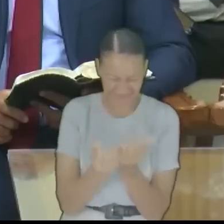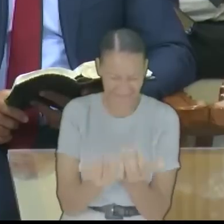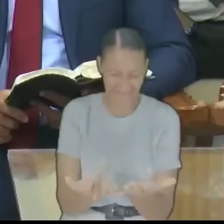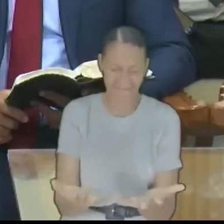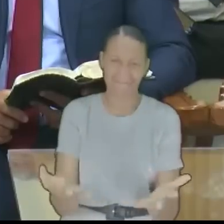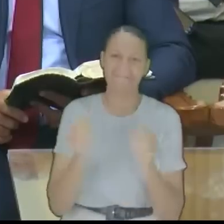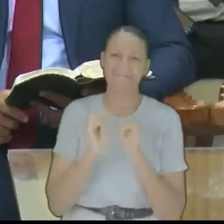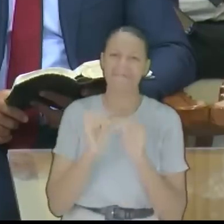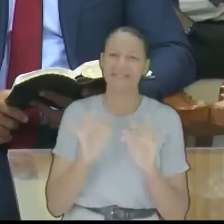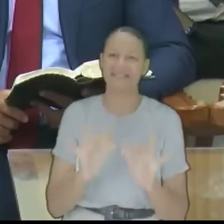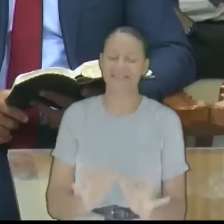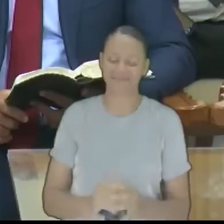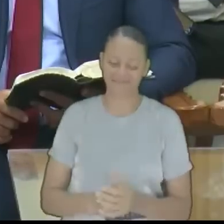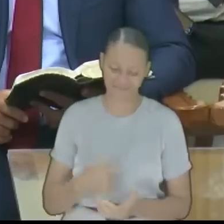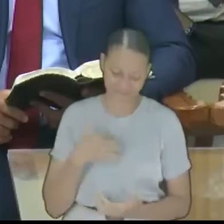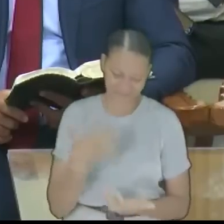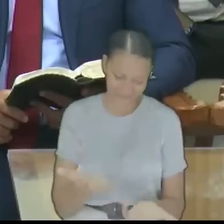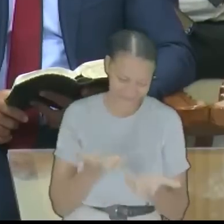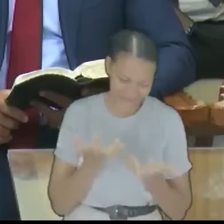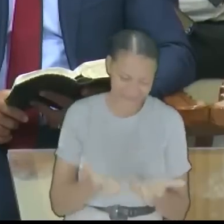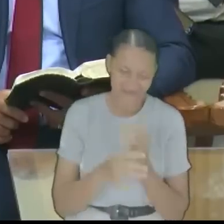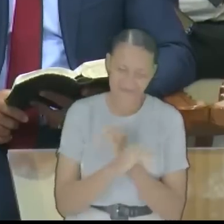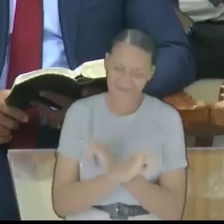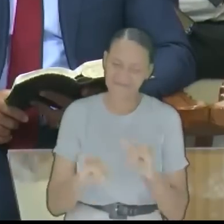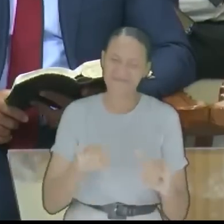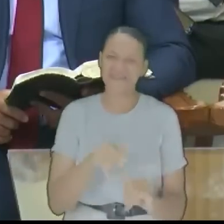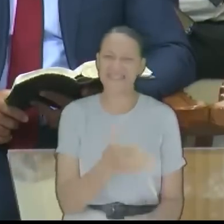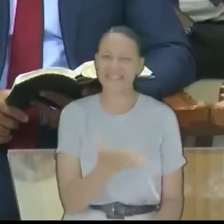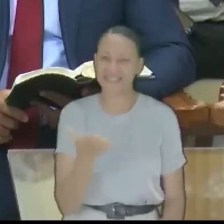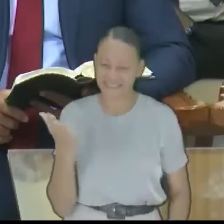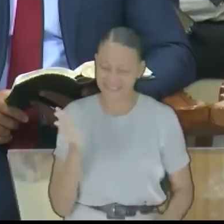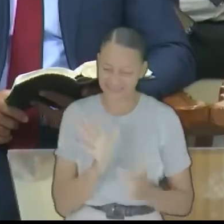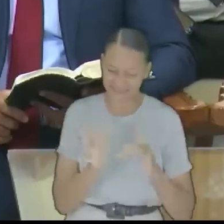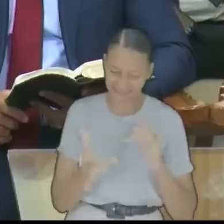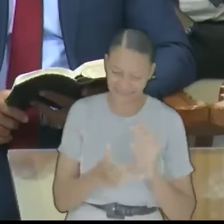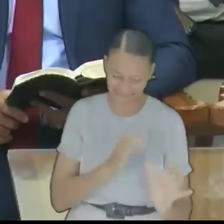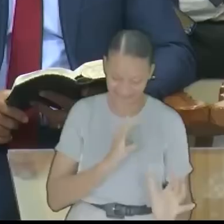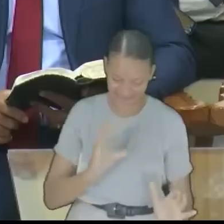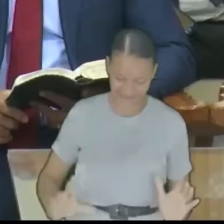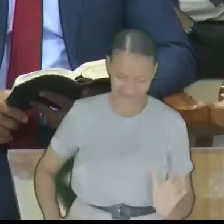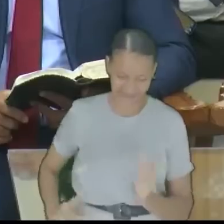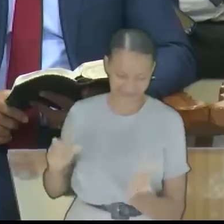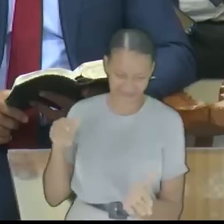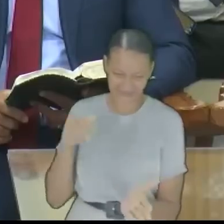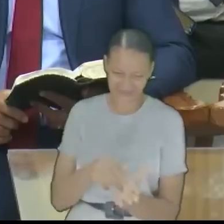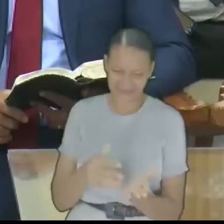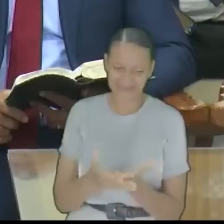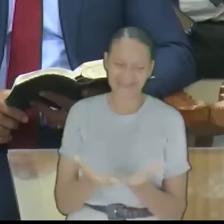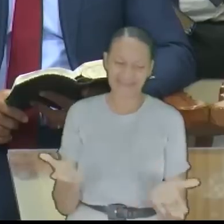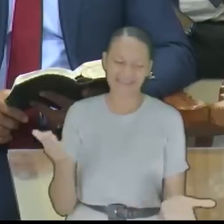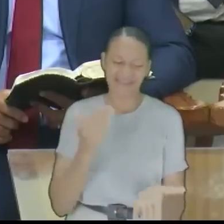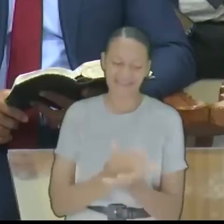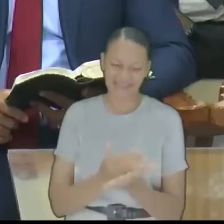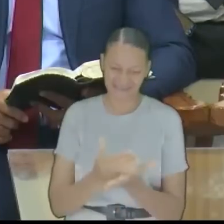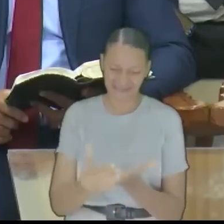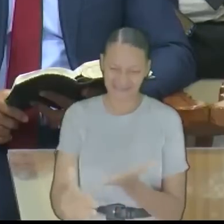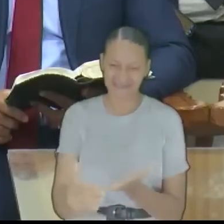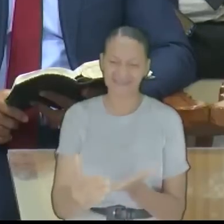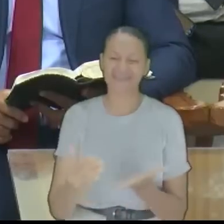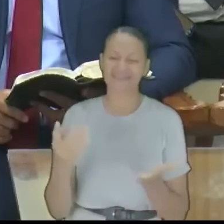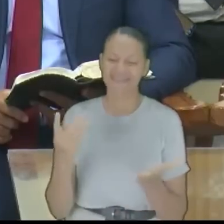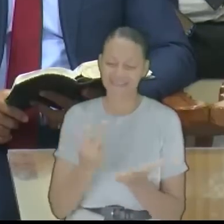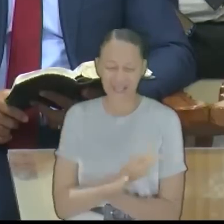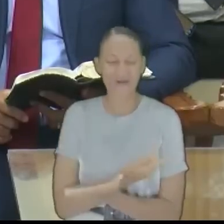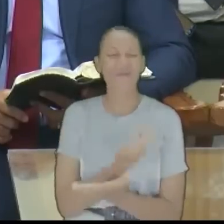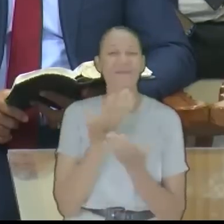bênção. Mas eu quero dizer aos irmãos que quando Cristo veio à terra, isso já começou a